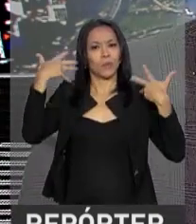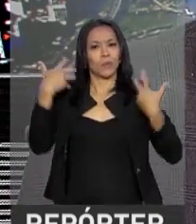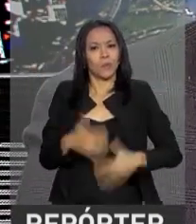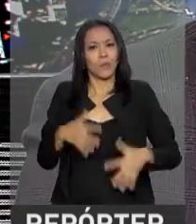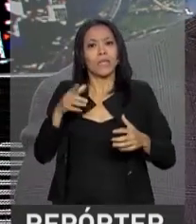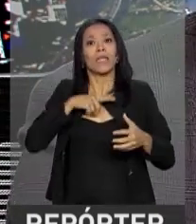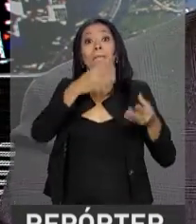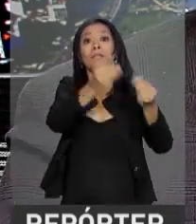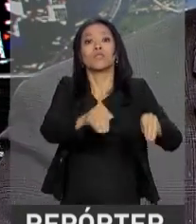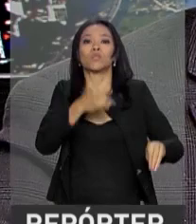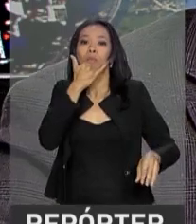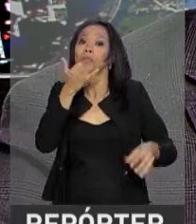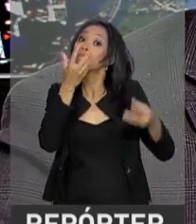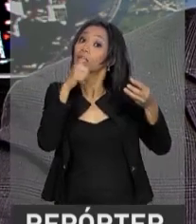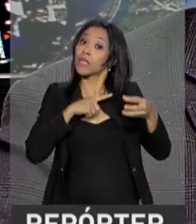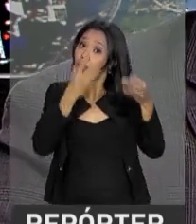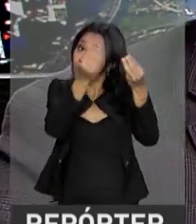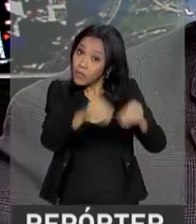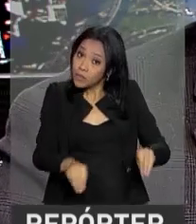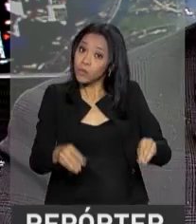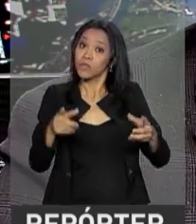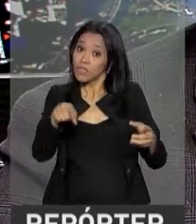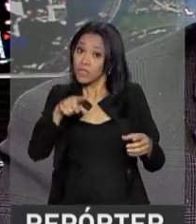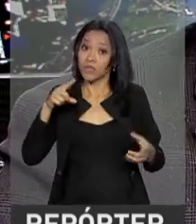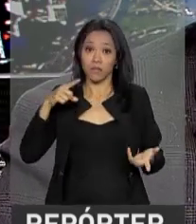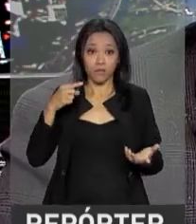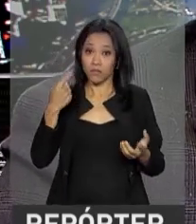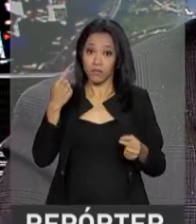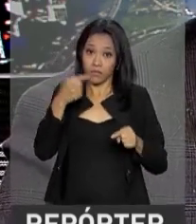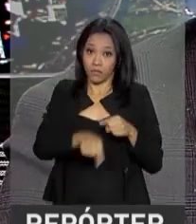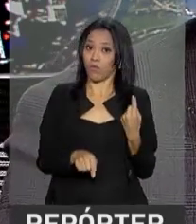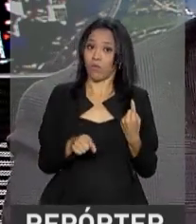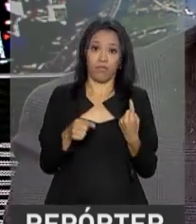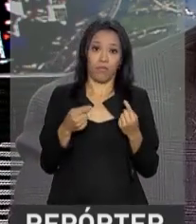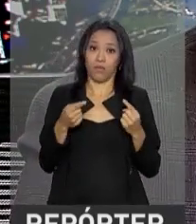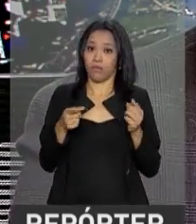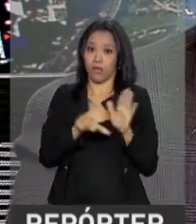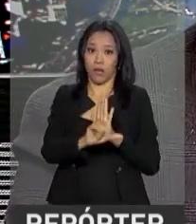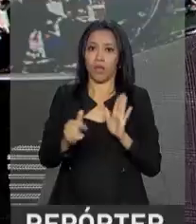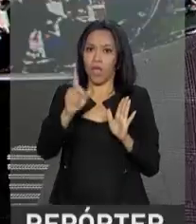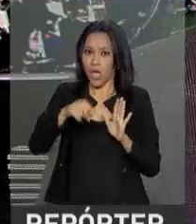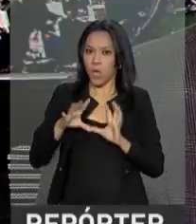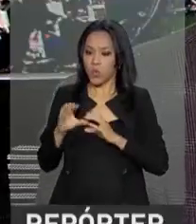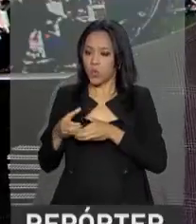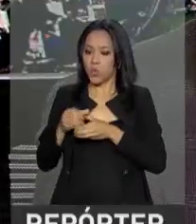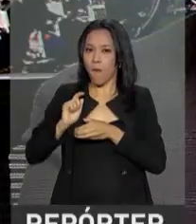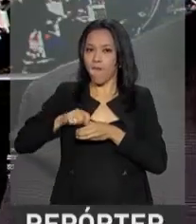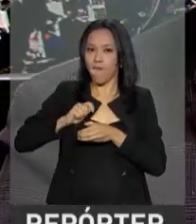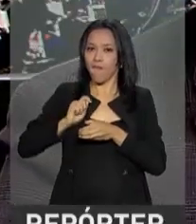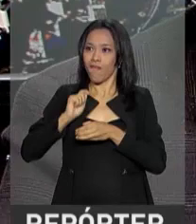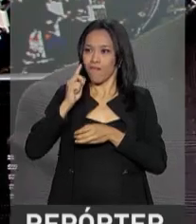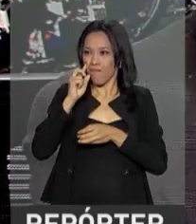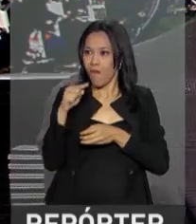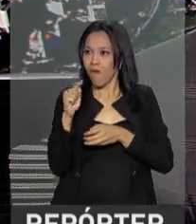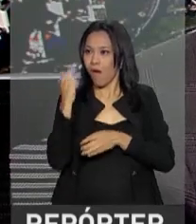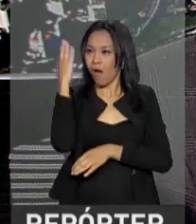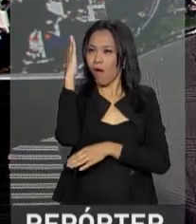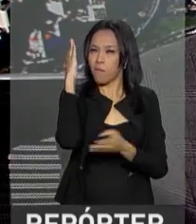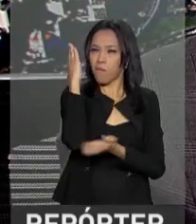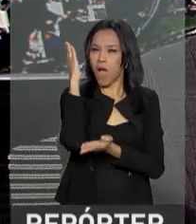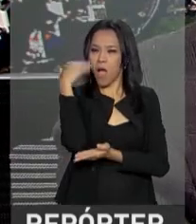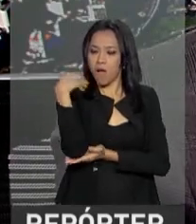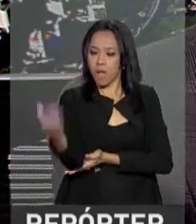ocorre na amazônia que é o desmatamento criminoso é feito por quadrilhas nós precisamos preservar para